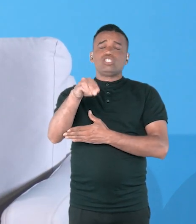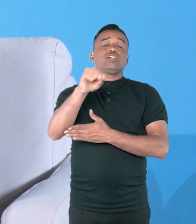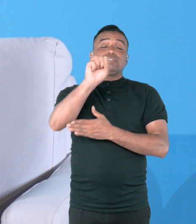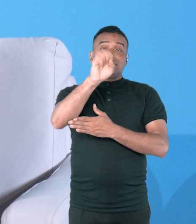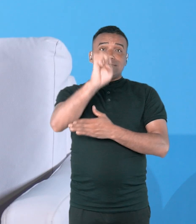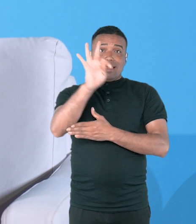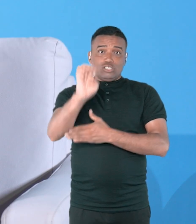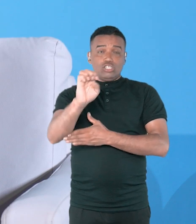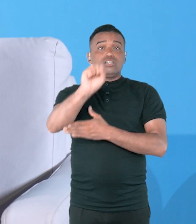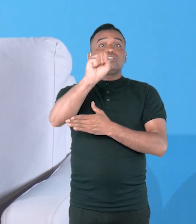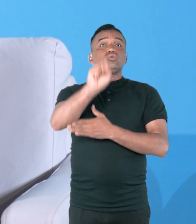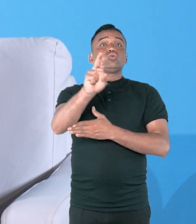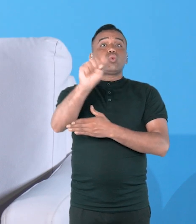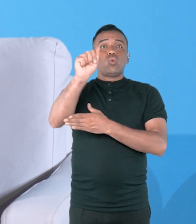que